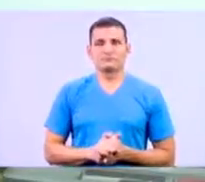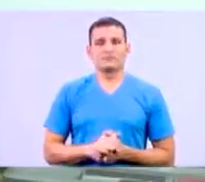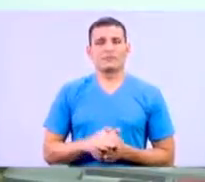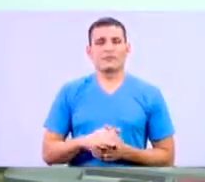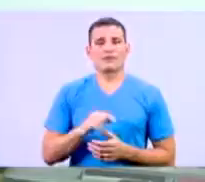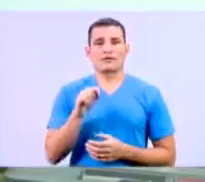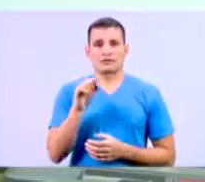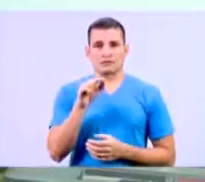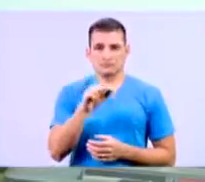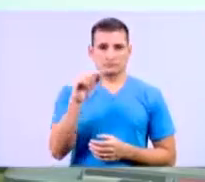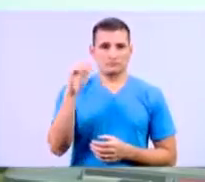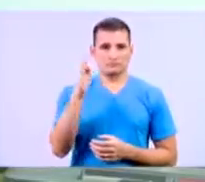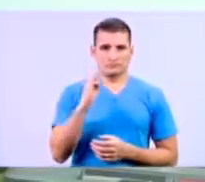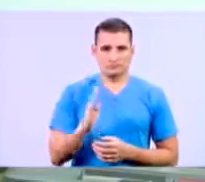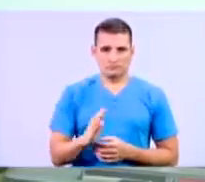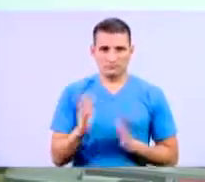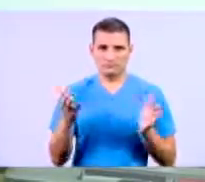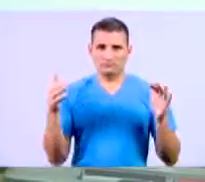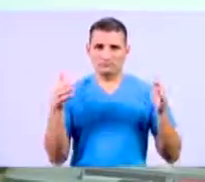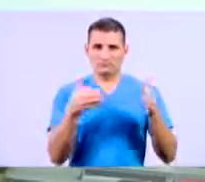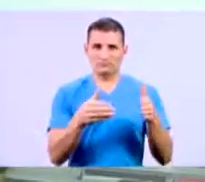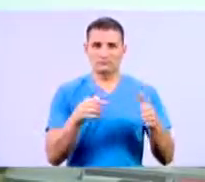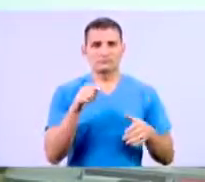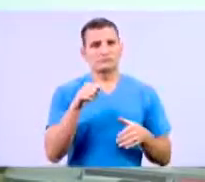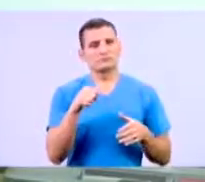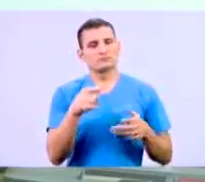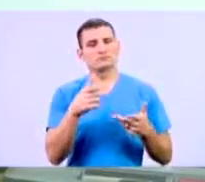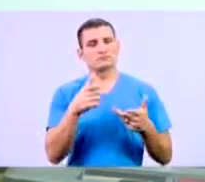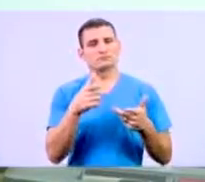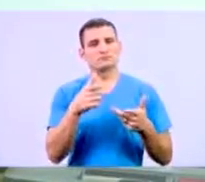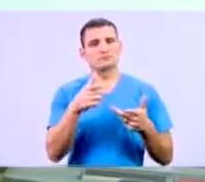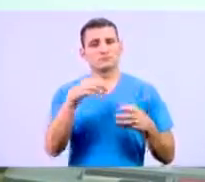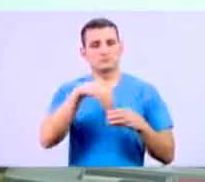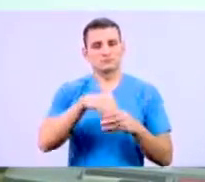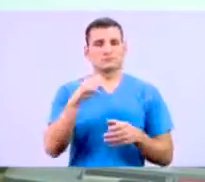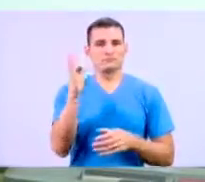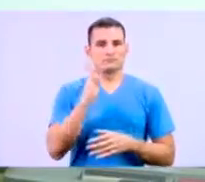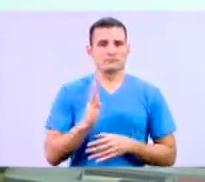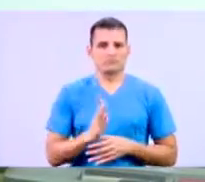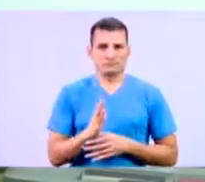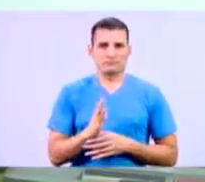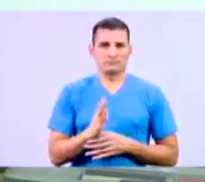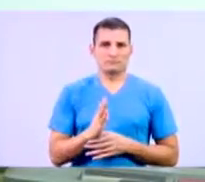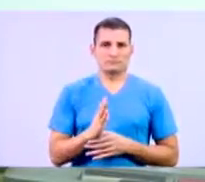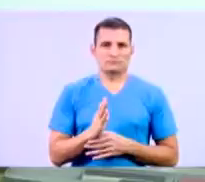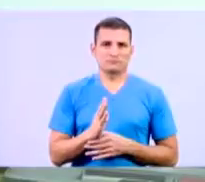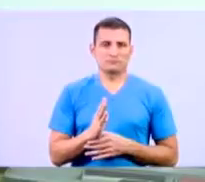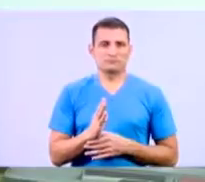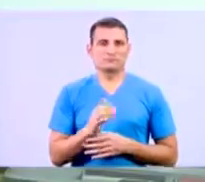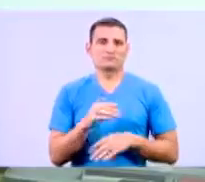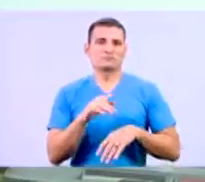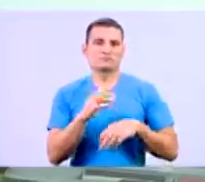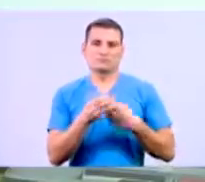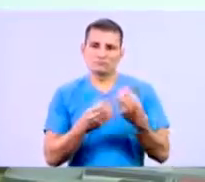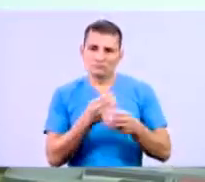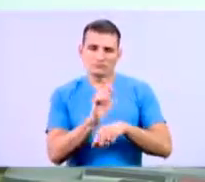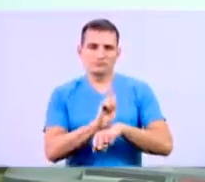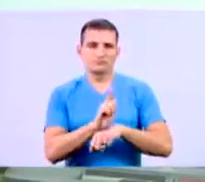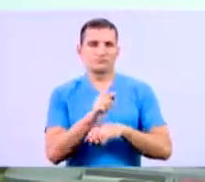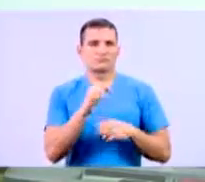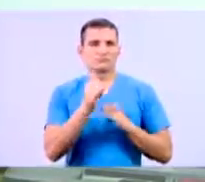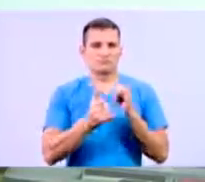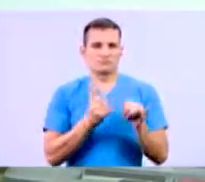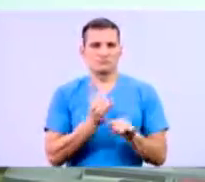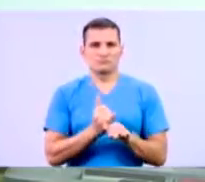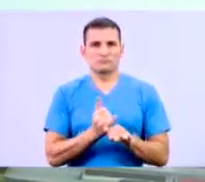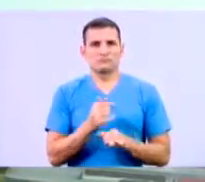Brasil, chamando a atenção agora para essa estrutura que está dentro do Brasil, como órgão gestor da internet, correto? É aí que